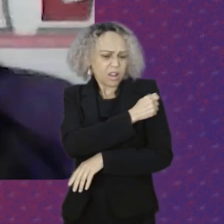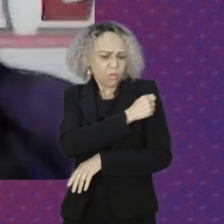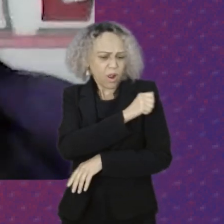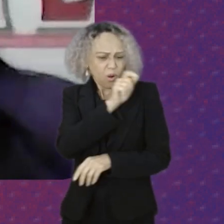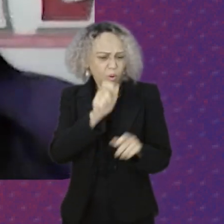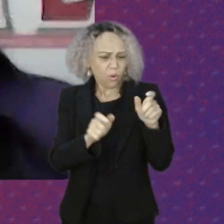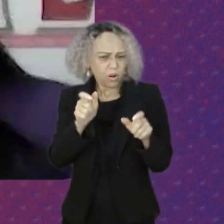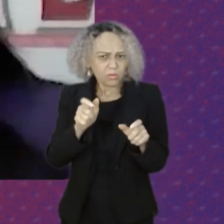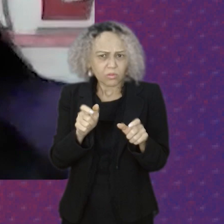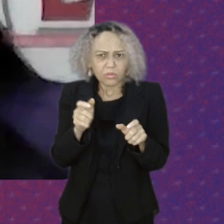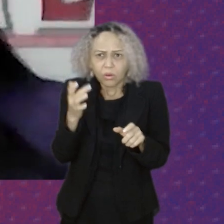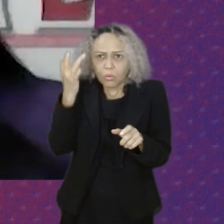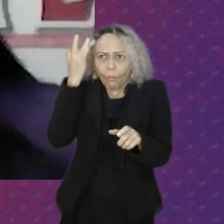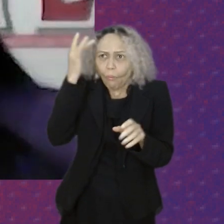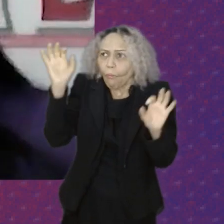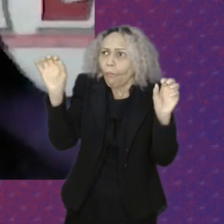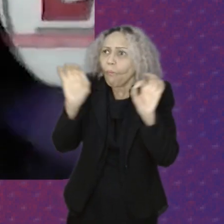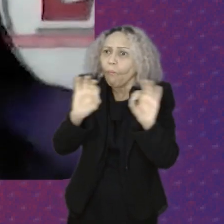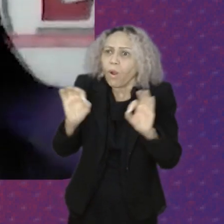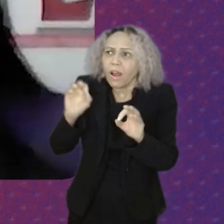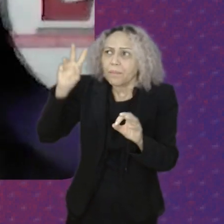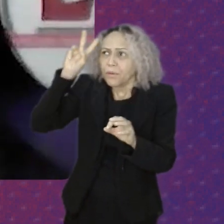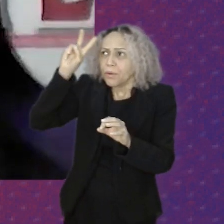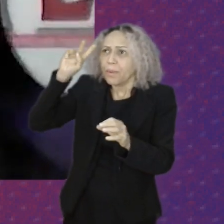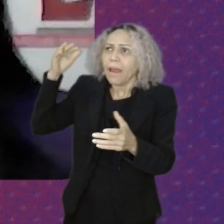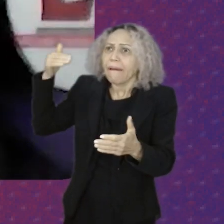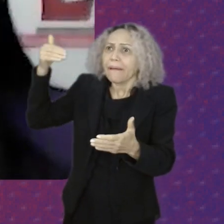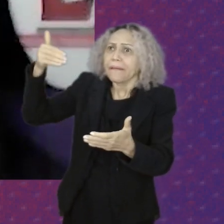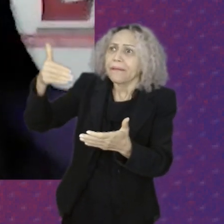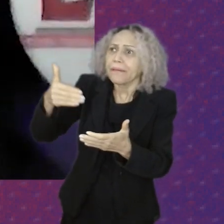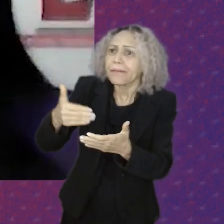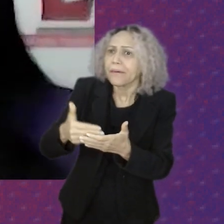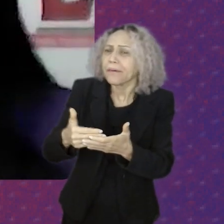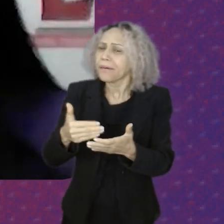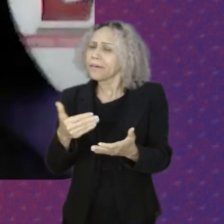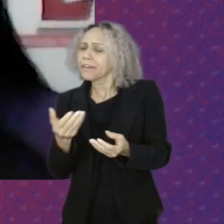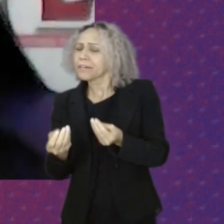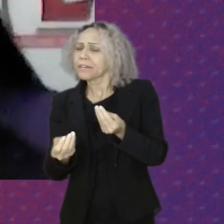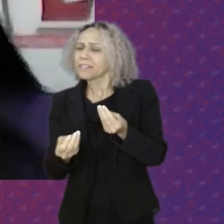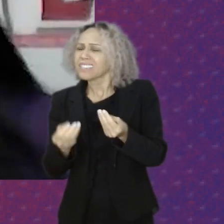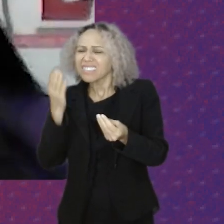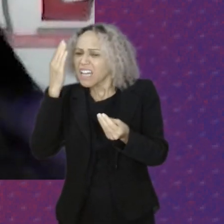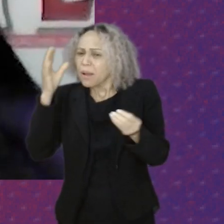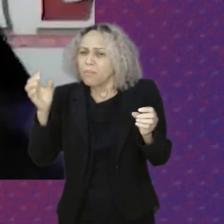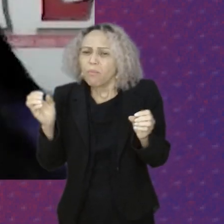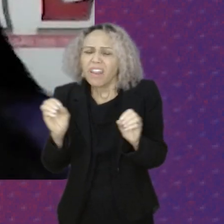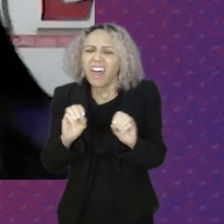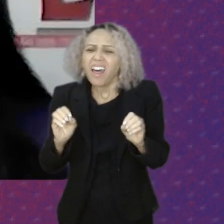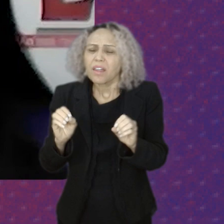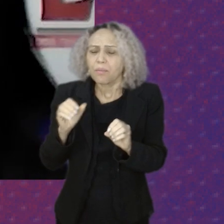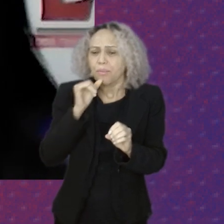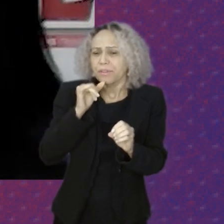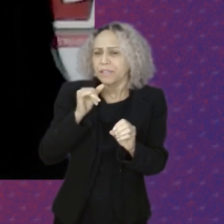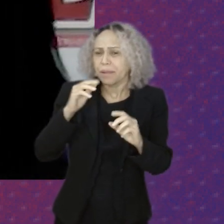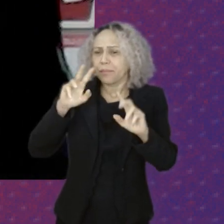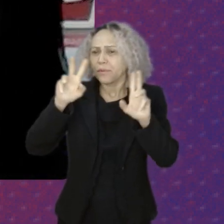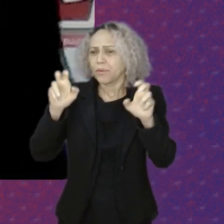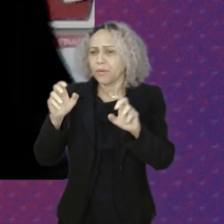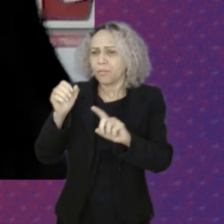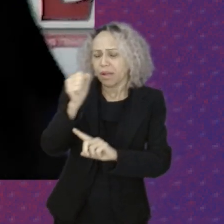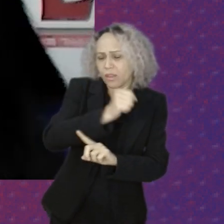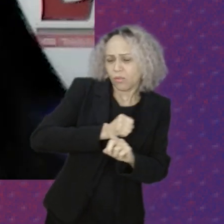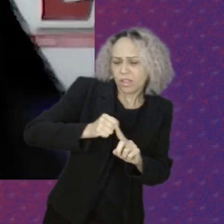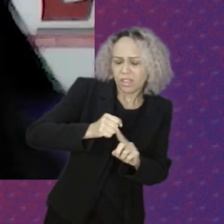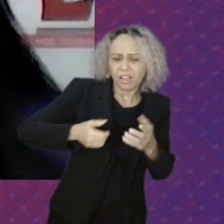aconteceu, das relações da sociedade, como é que a gente vai se comportar nesse espaço? Então, a